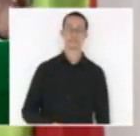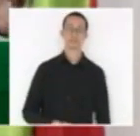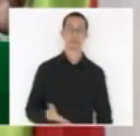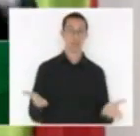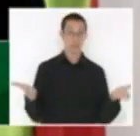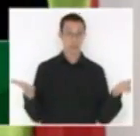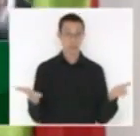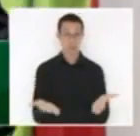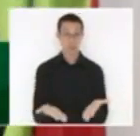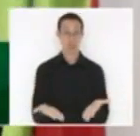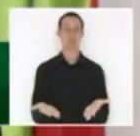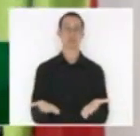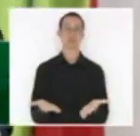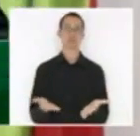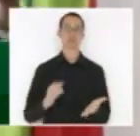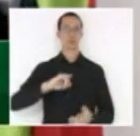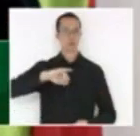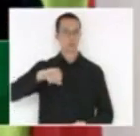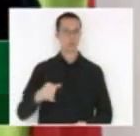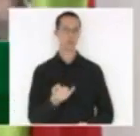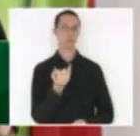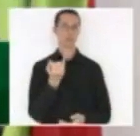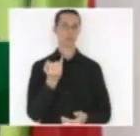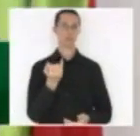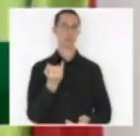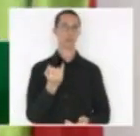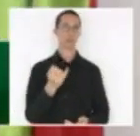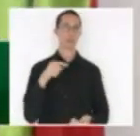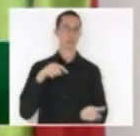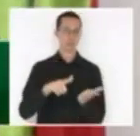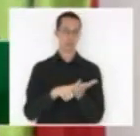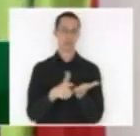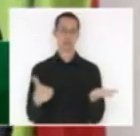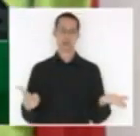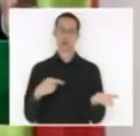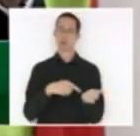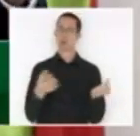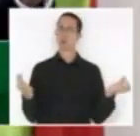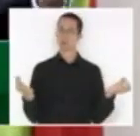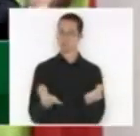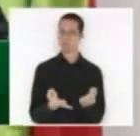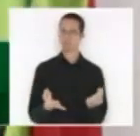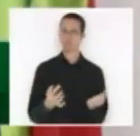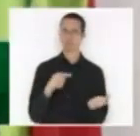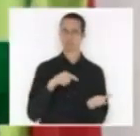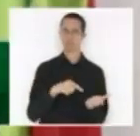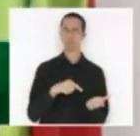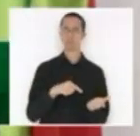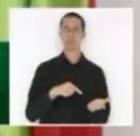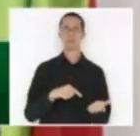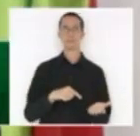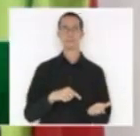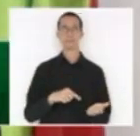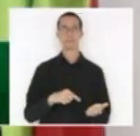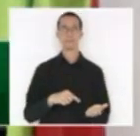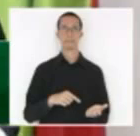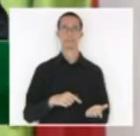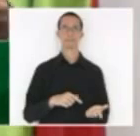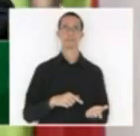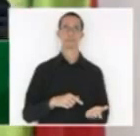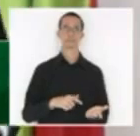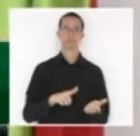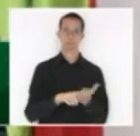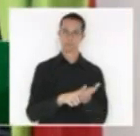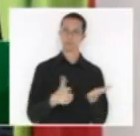hoje, aproveitando essa excelente reportagem do maior, do veículo de comunicação